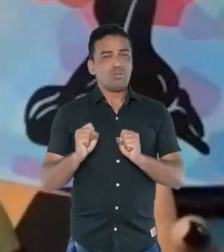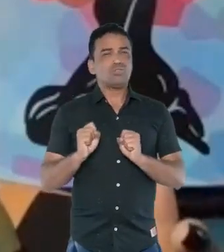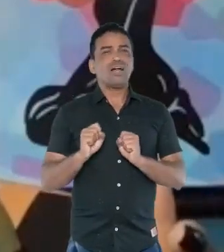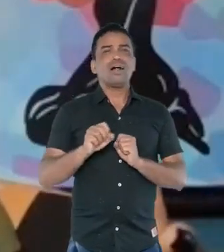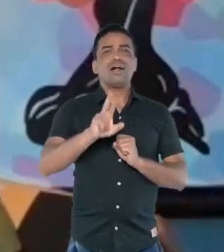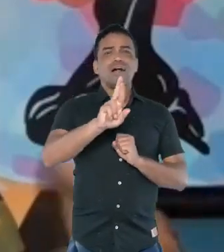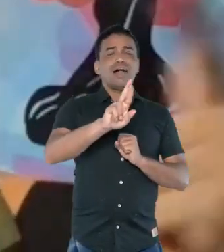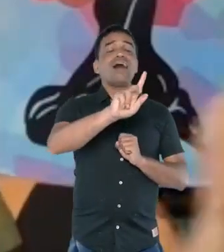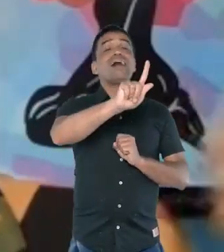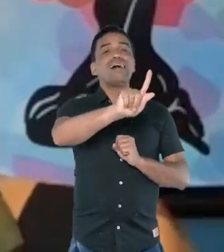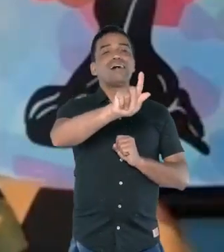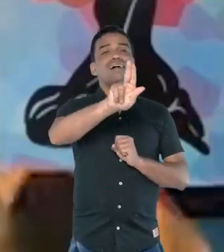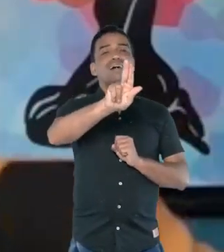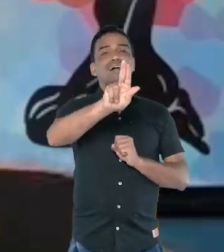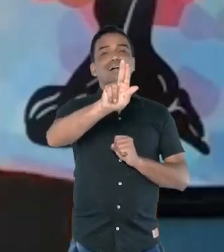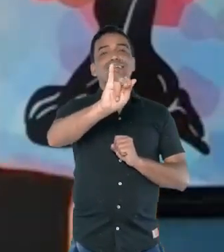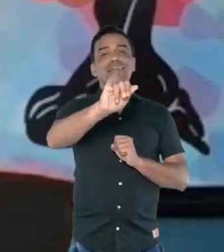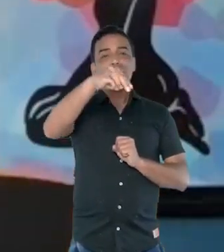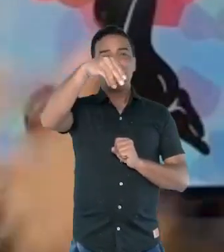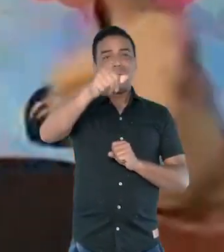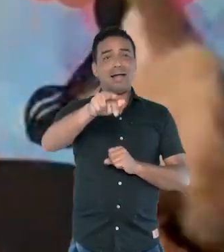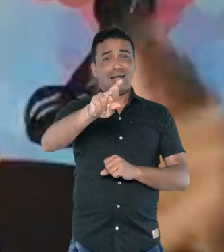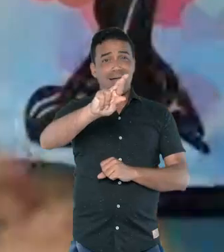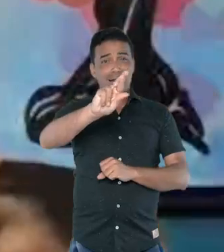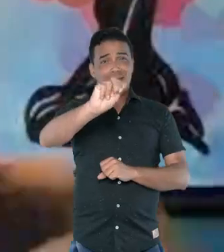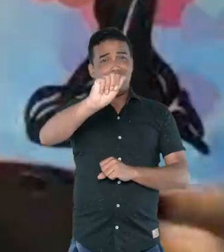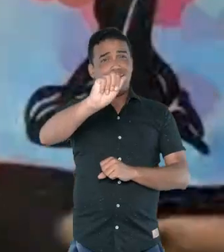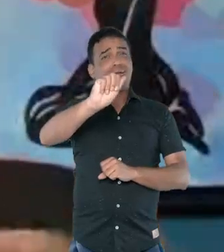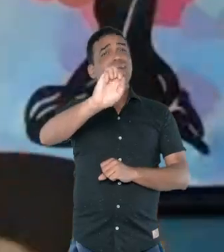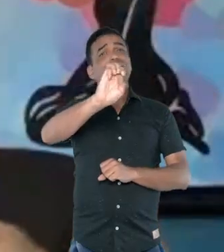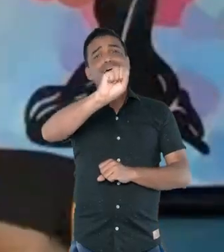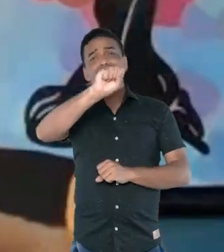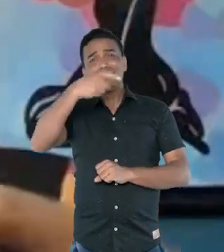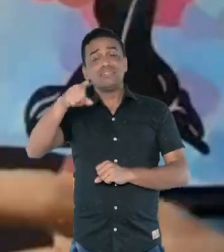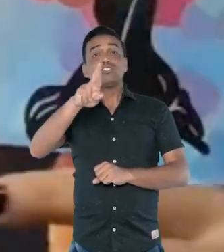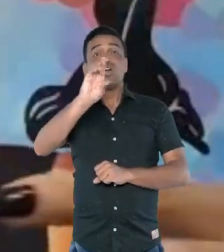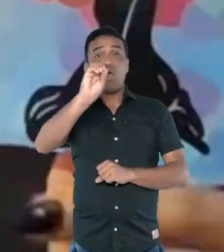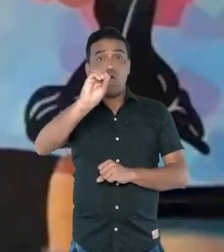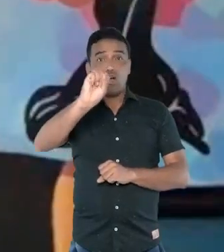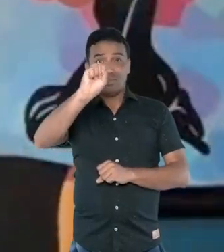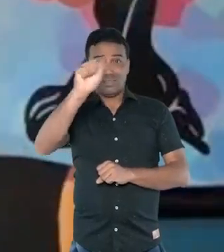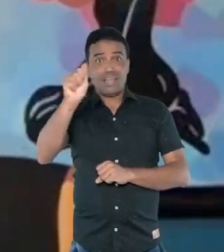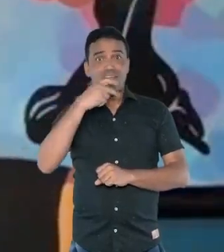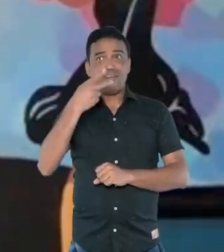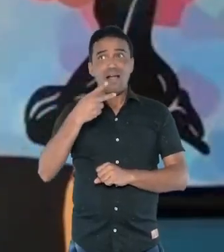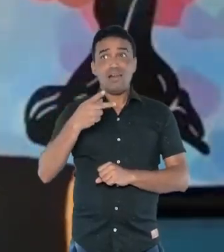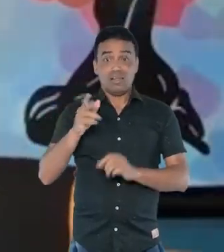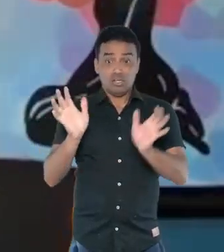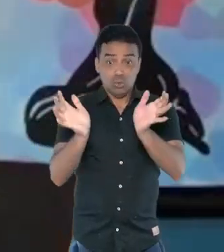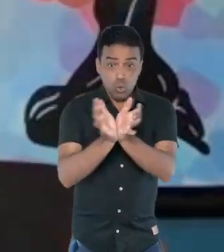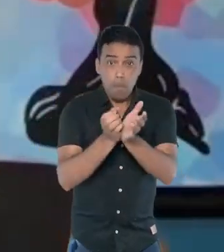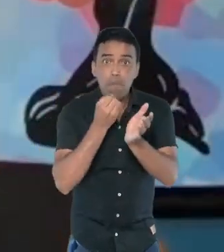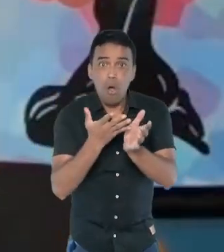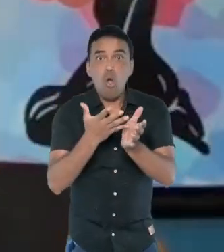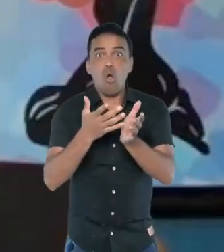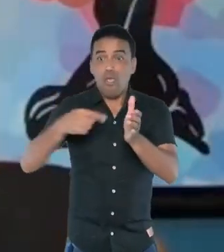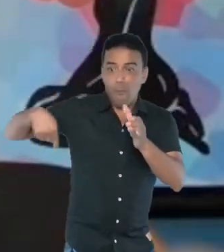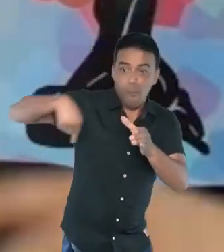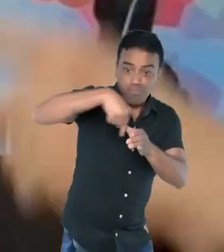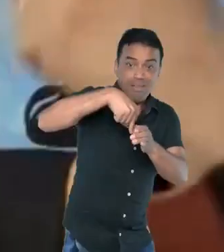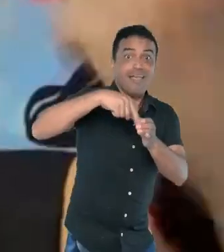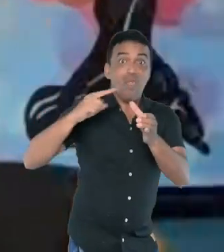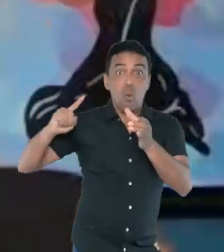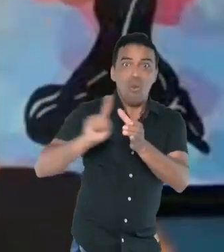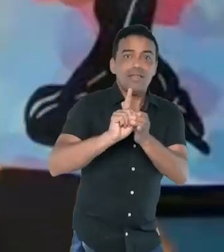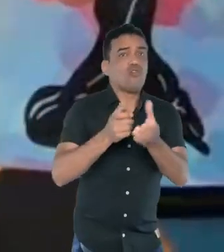Guimarães Rosa, que diz que é junto dos bons que a gente fica melhor. Então, eu entendendo o meu raio de atuação, a partir das minhas